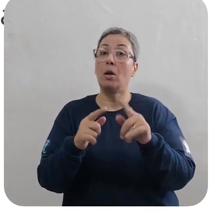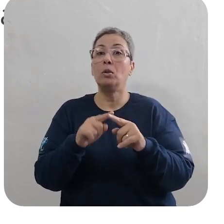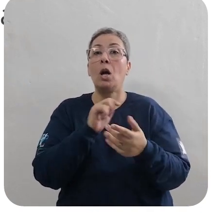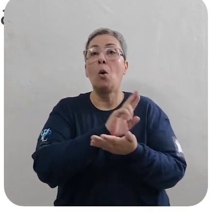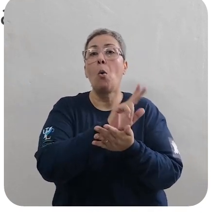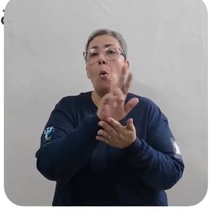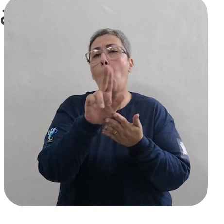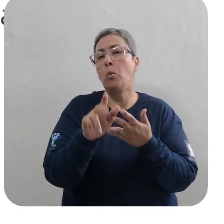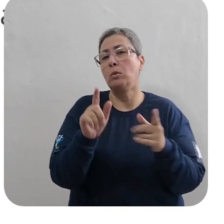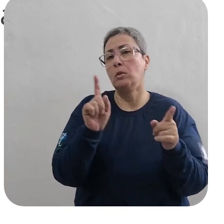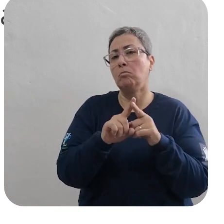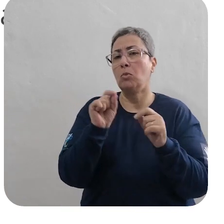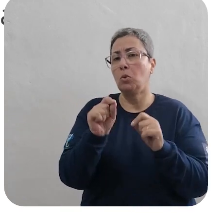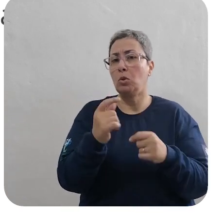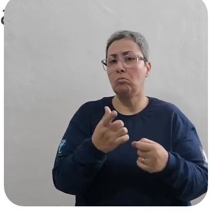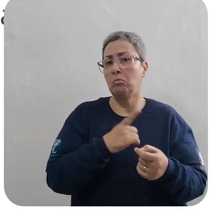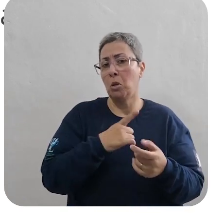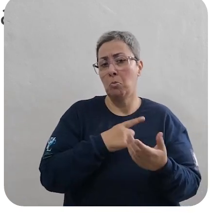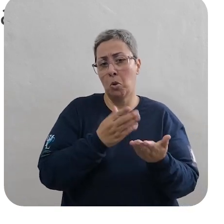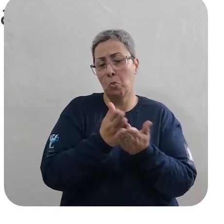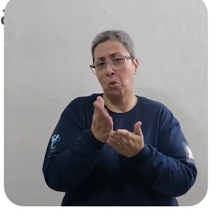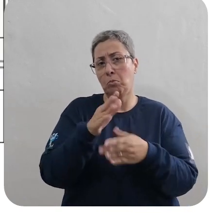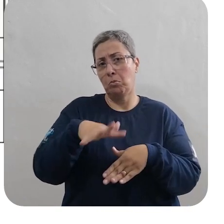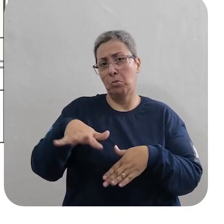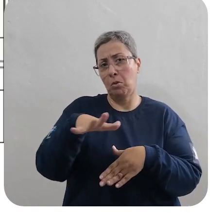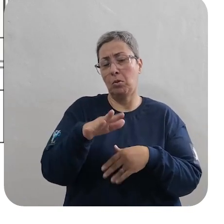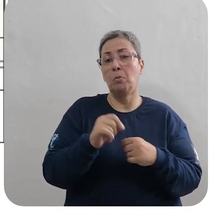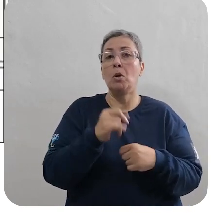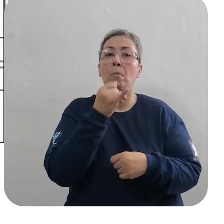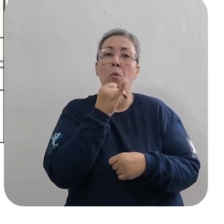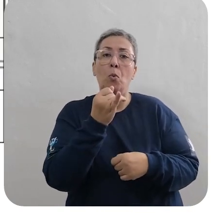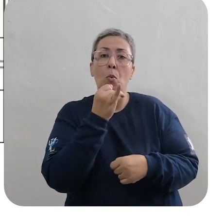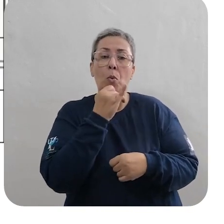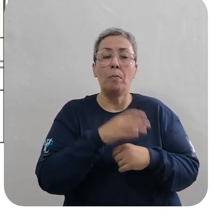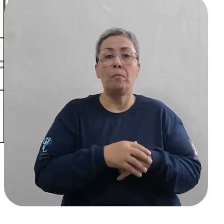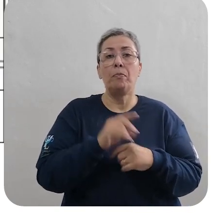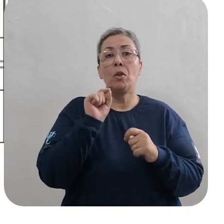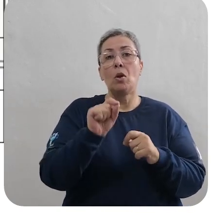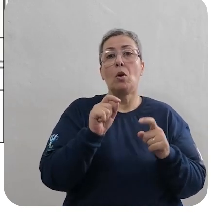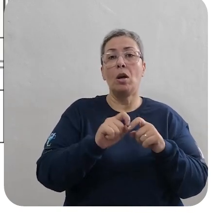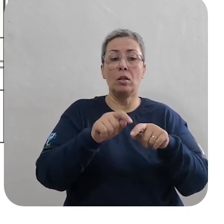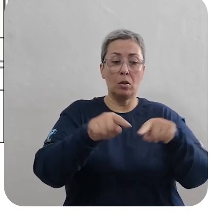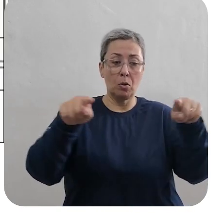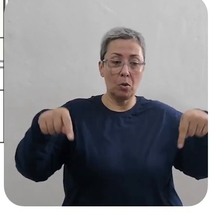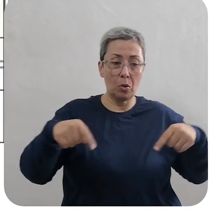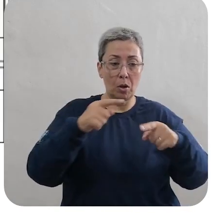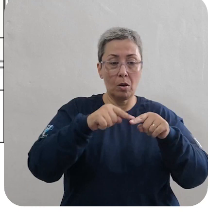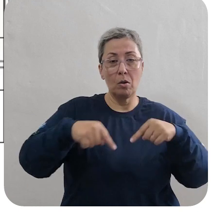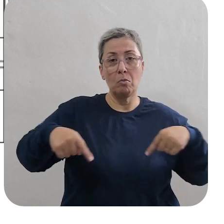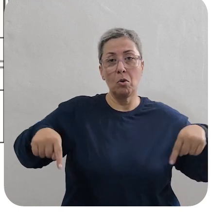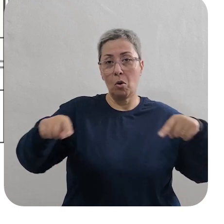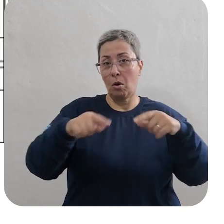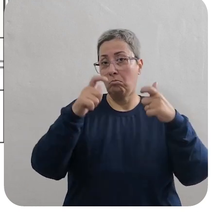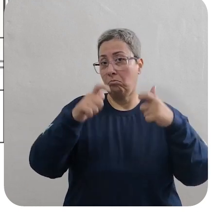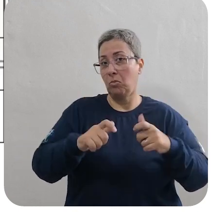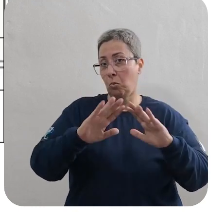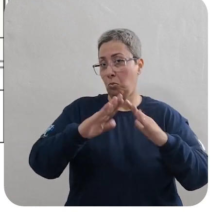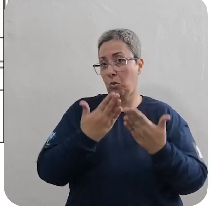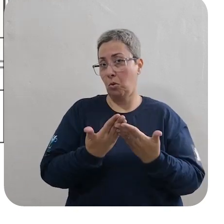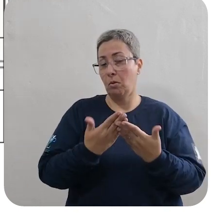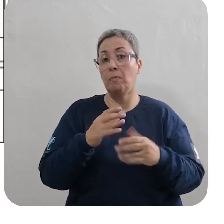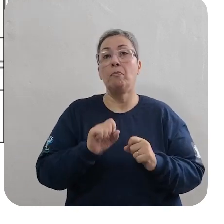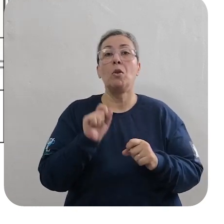Apresentar outras representações gráficas de espaço, como, por exemplo, a planta baixa de algum local da